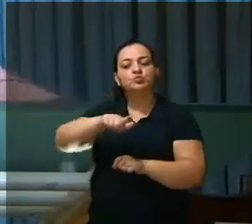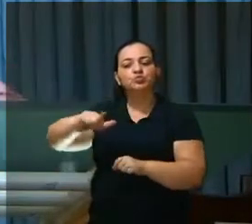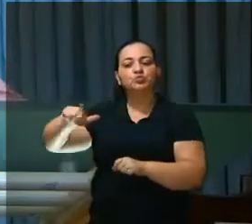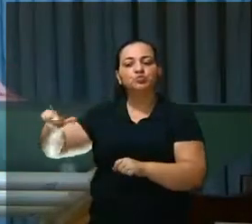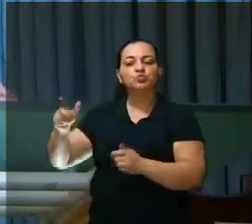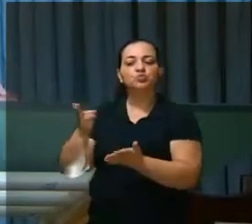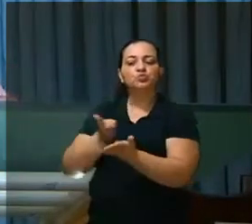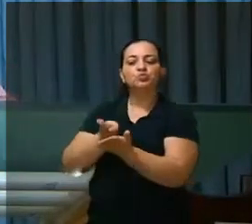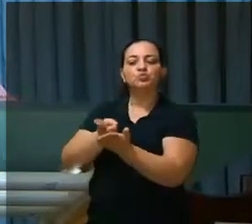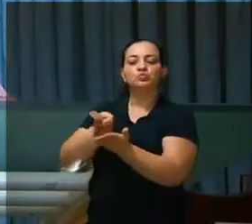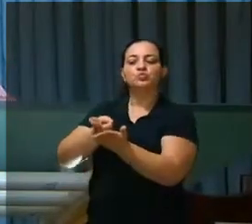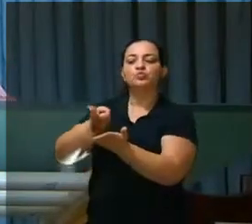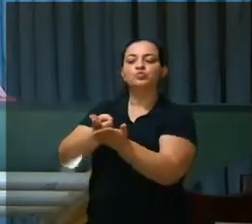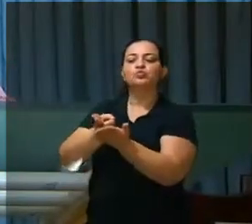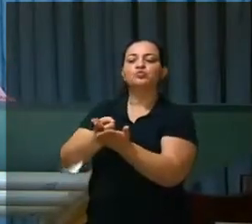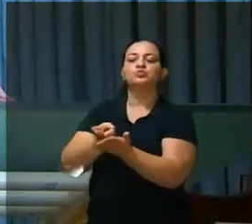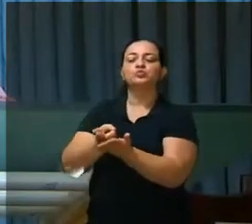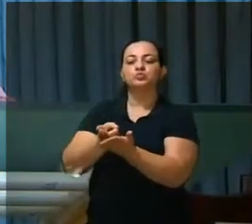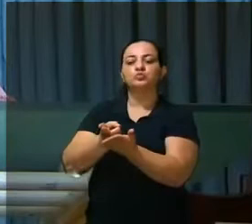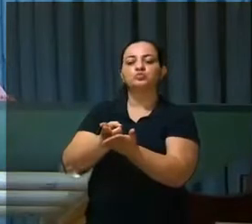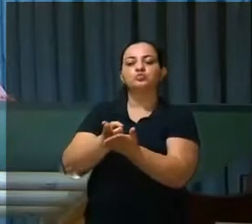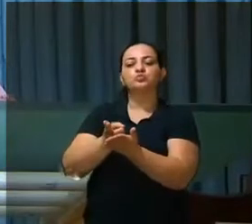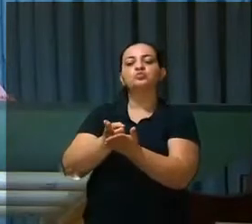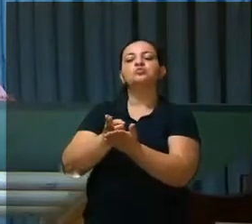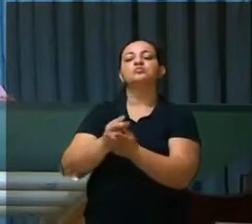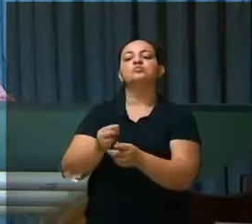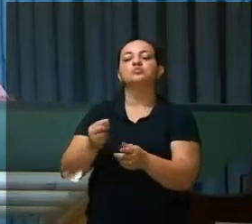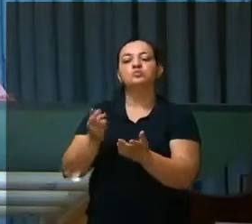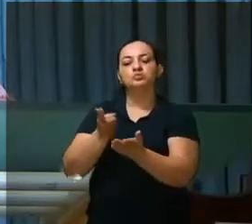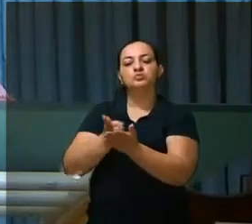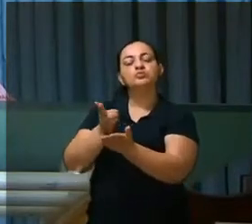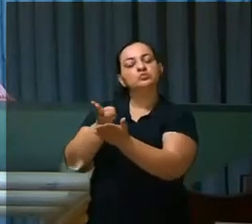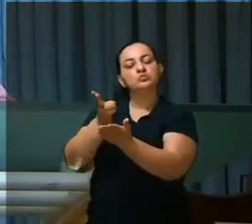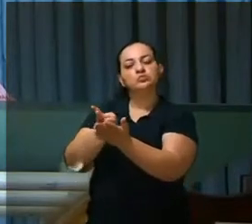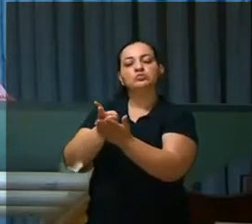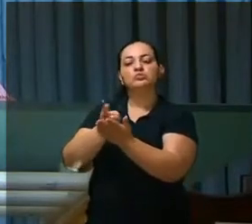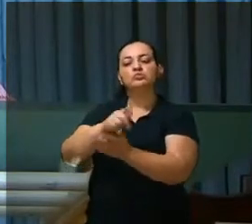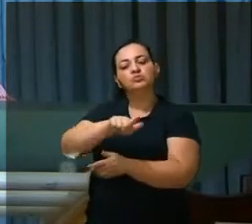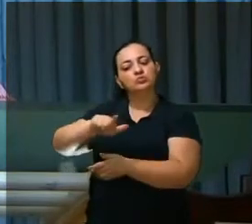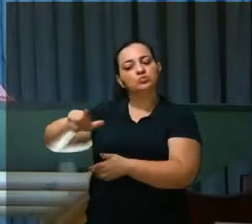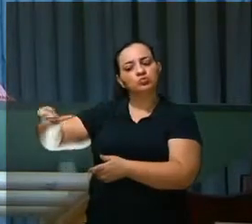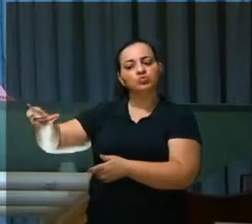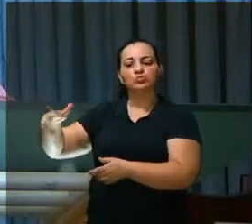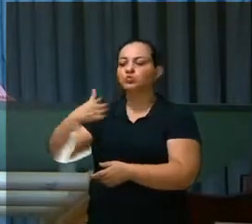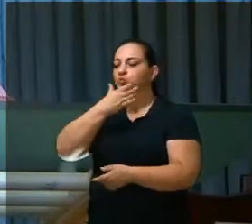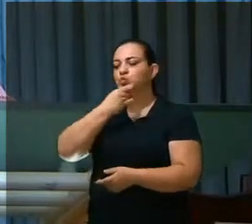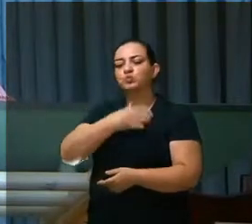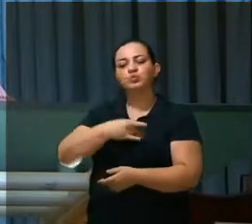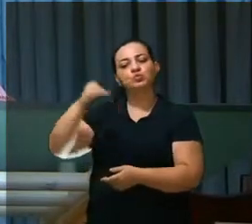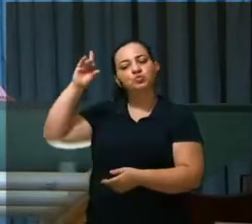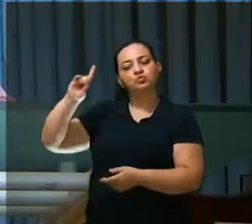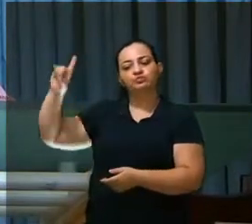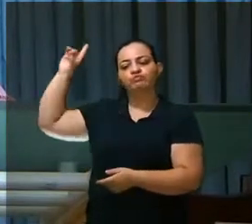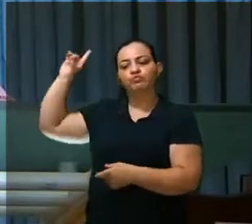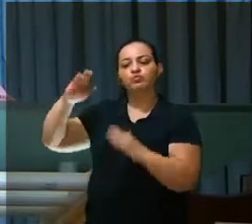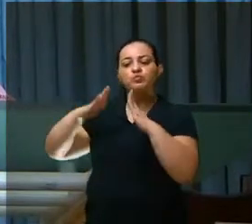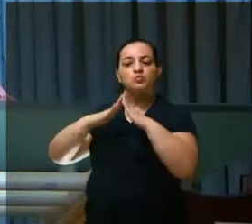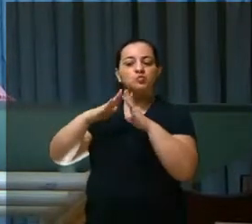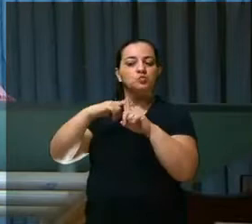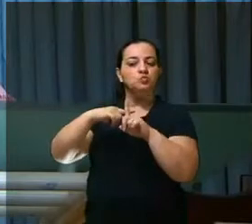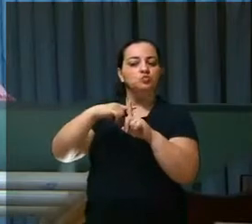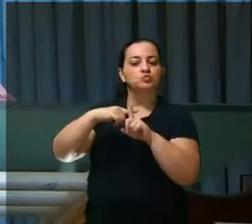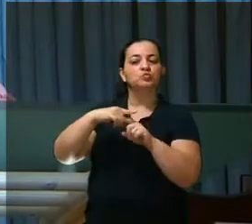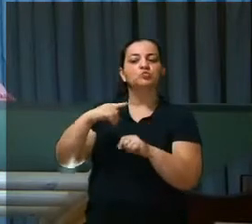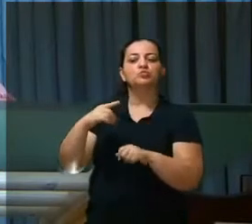continua sempre e em vigor para e os filhos de Deus para a igreja